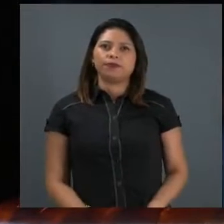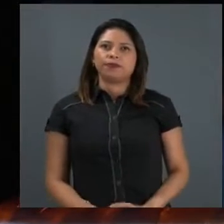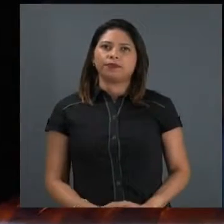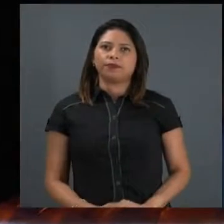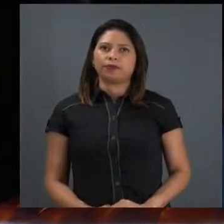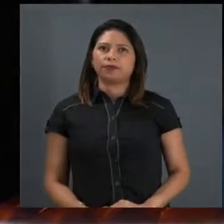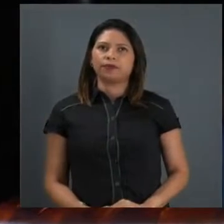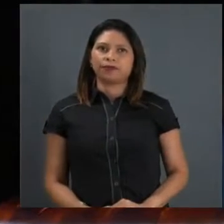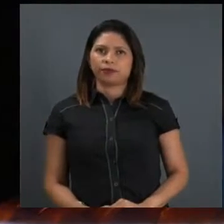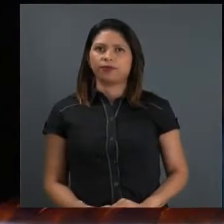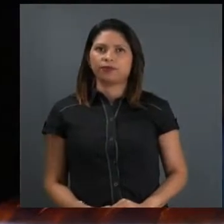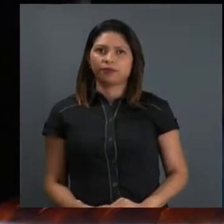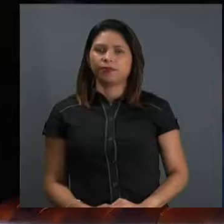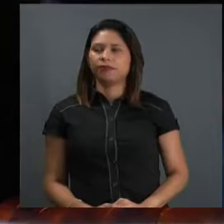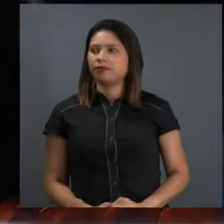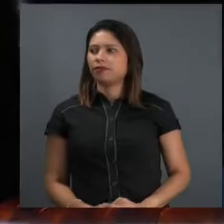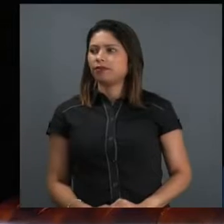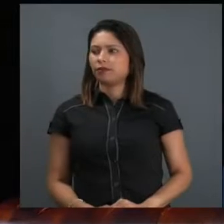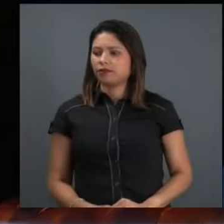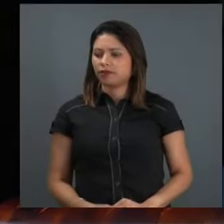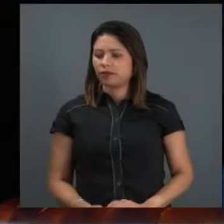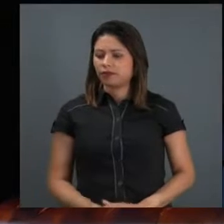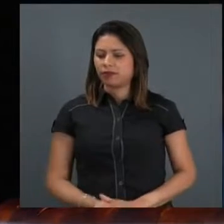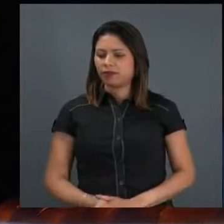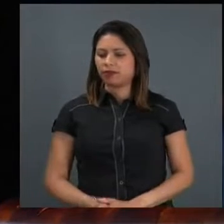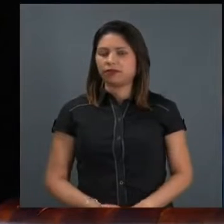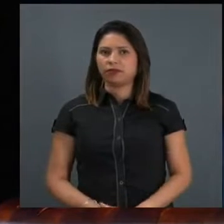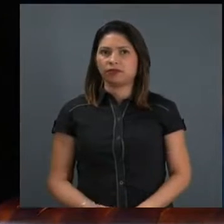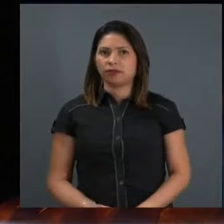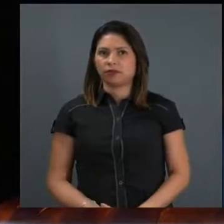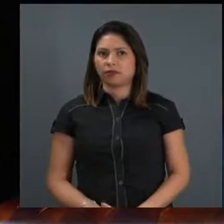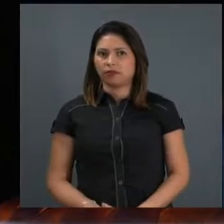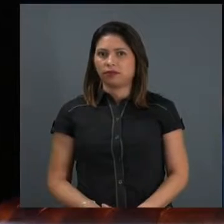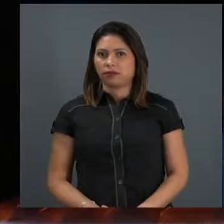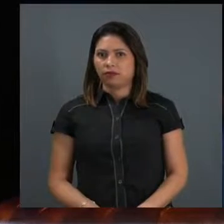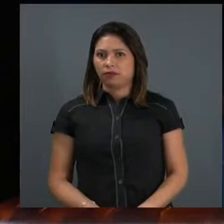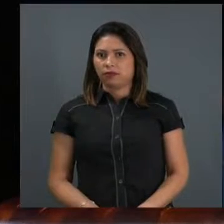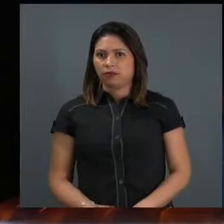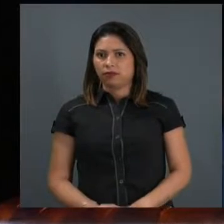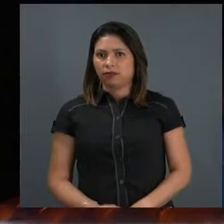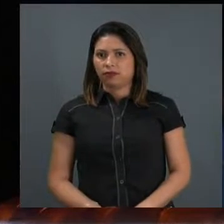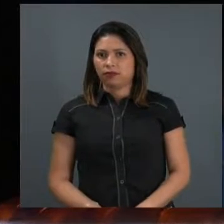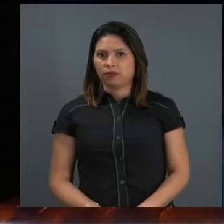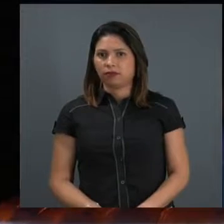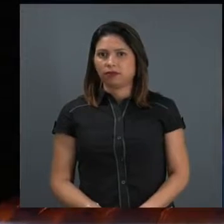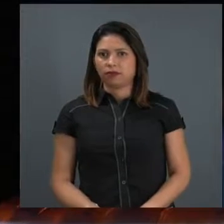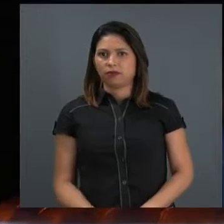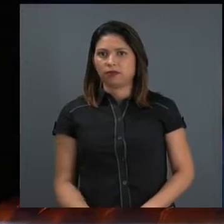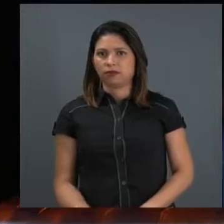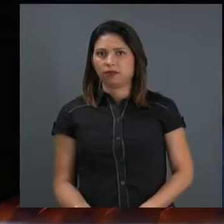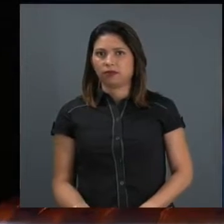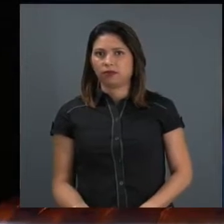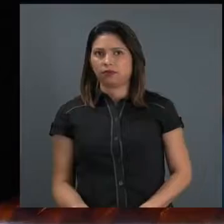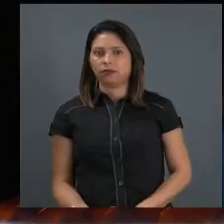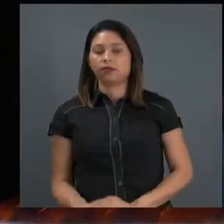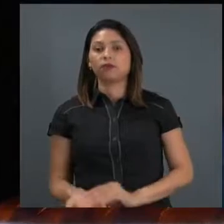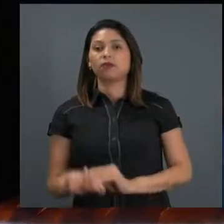à devastação que atinge o Rio Grande do Sul, surgem valores